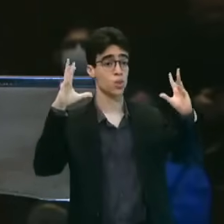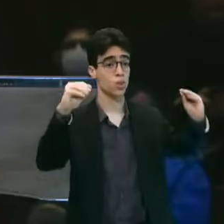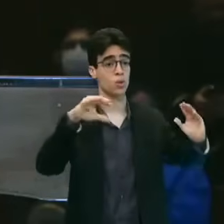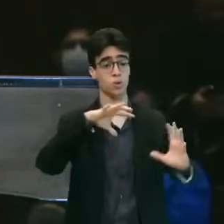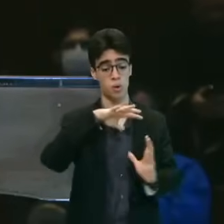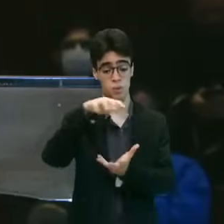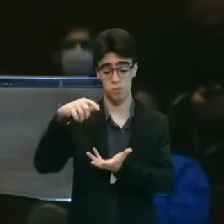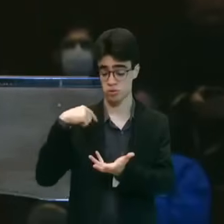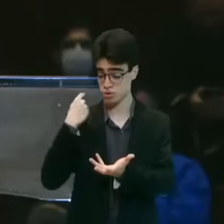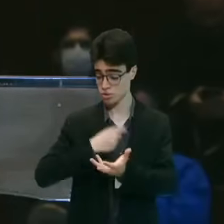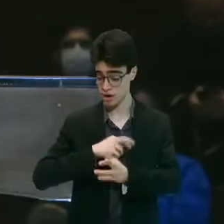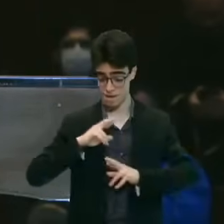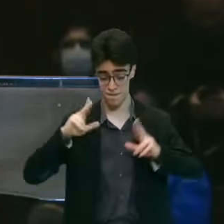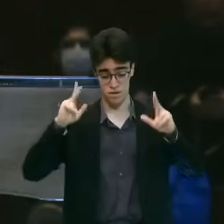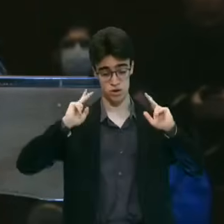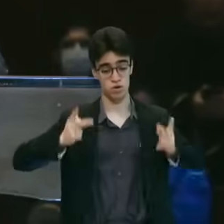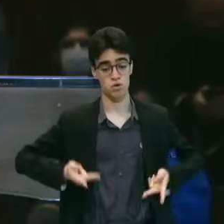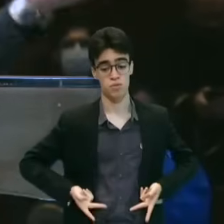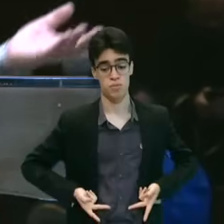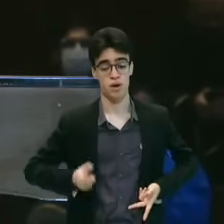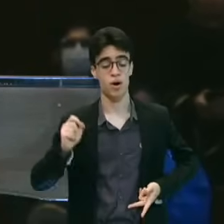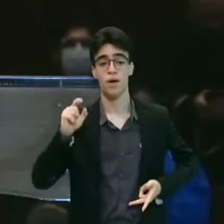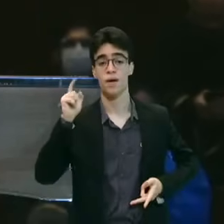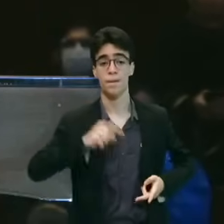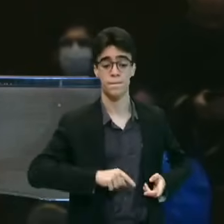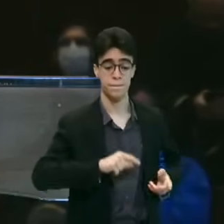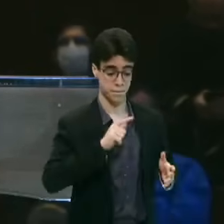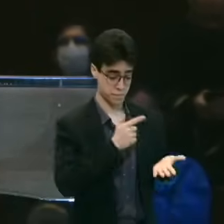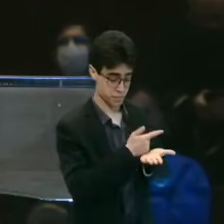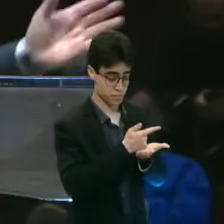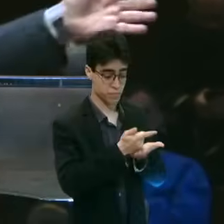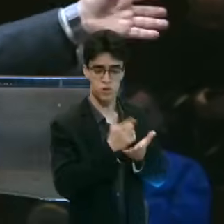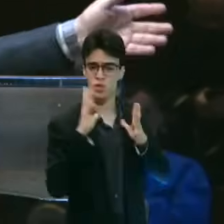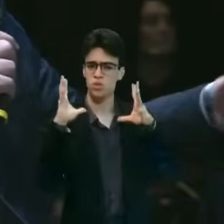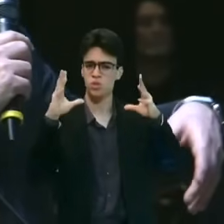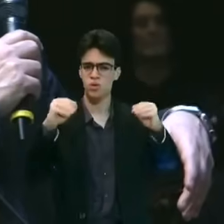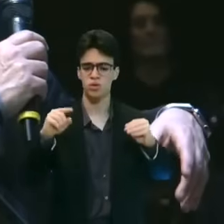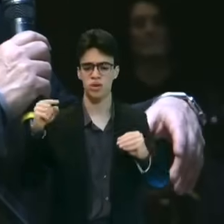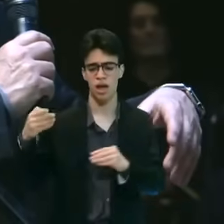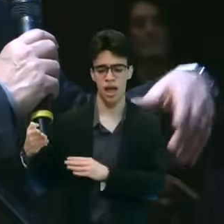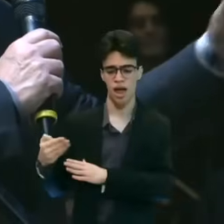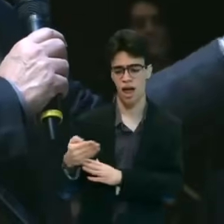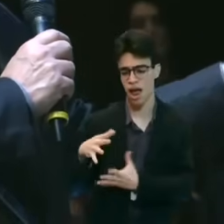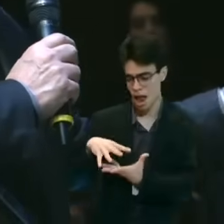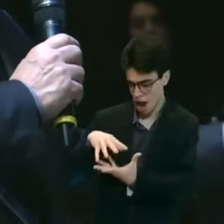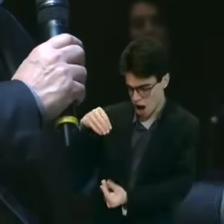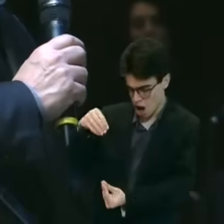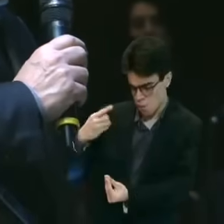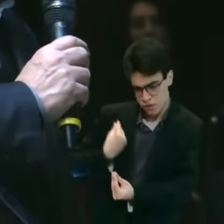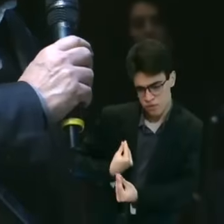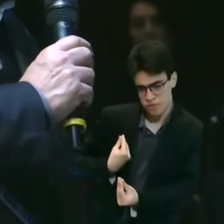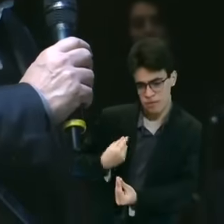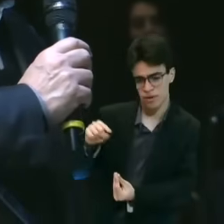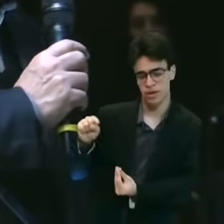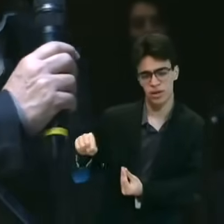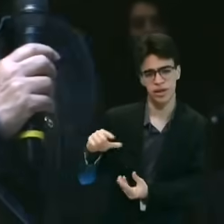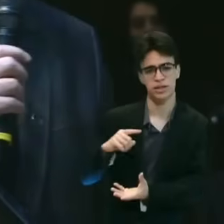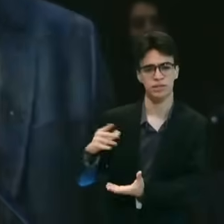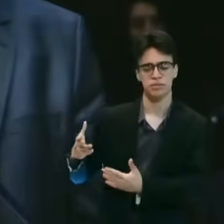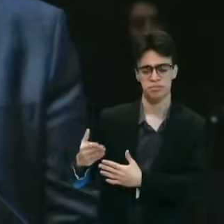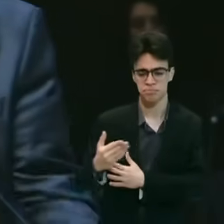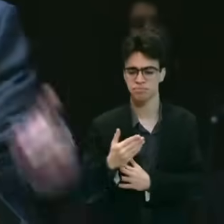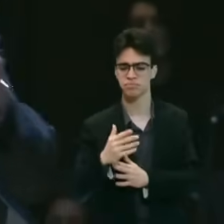É interessante que no livro de Gênesis, tudo é alma vivente. O peixe é alma vivente, os animais são alma